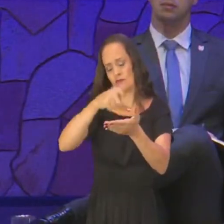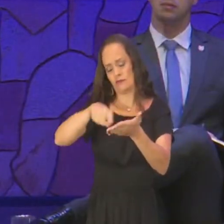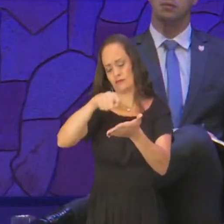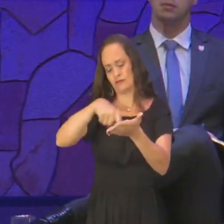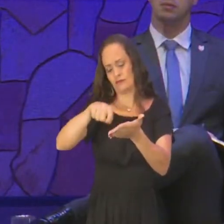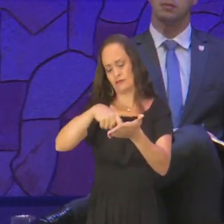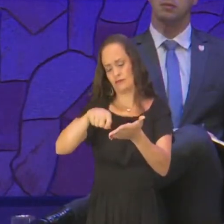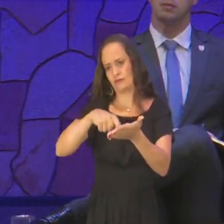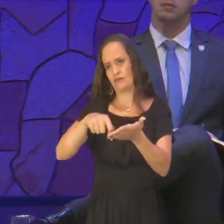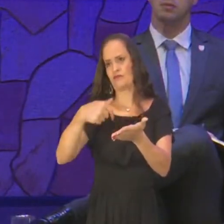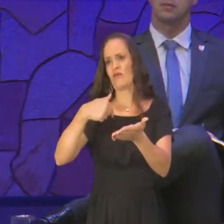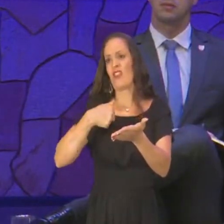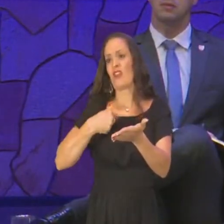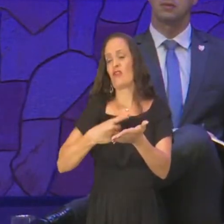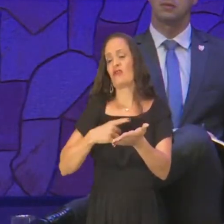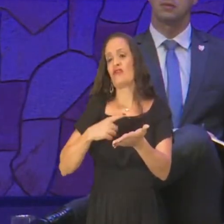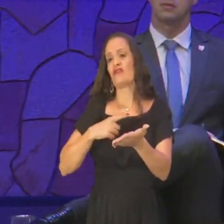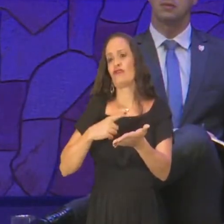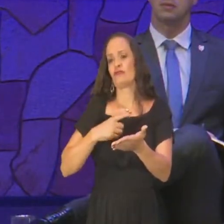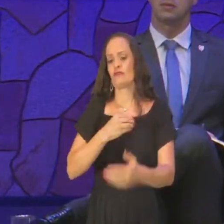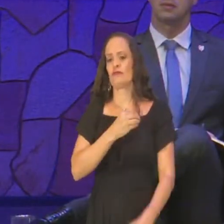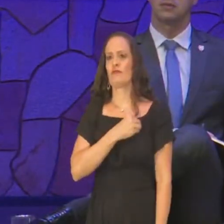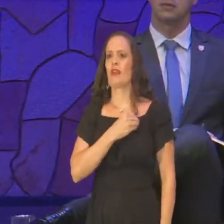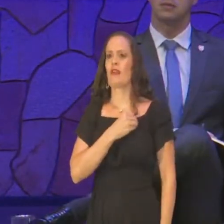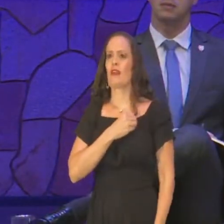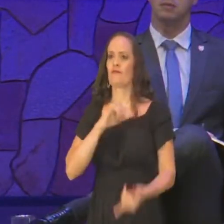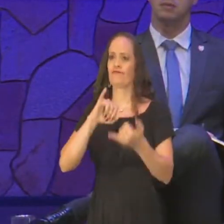eu estava vivendo em adultério.